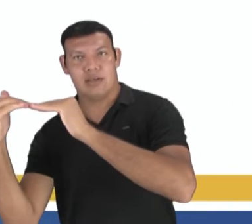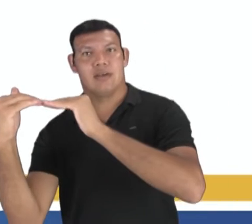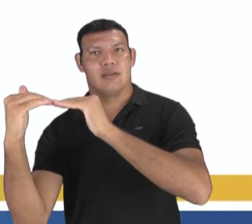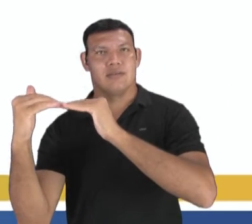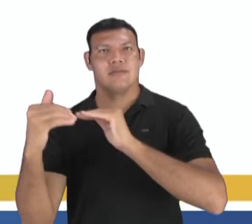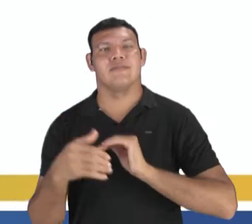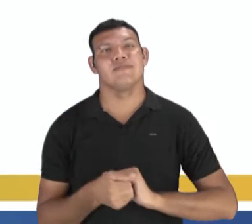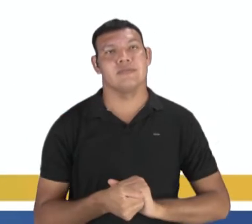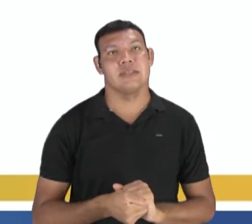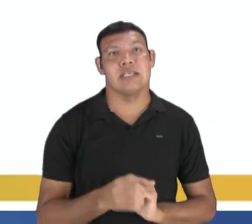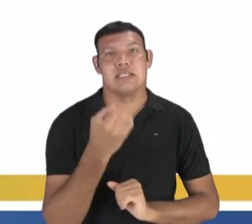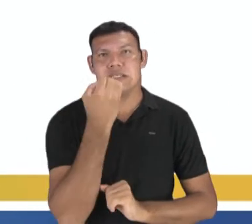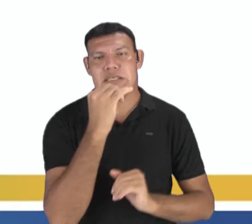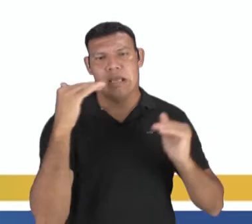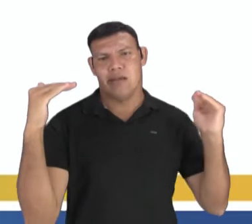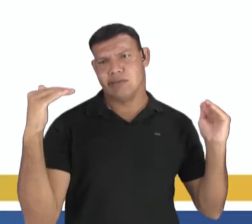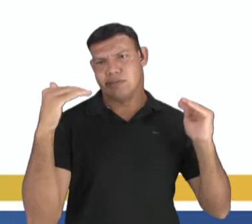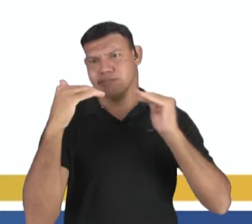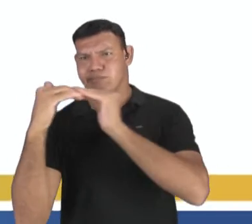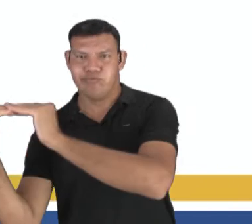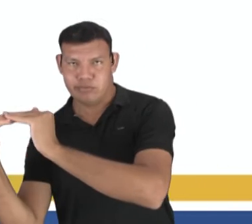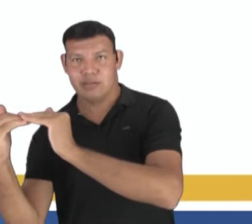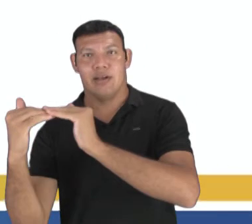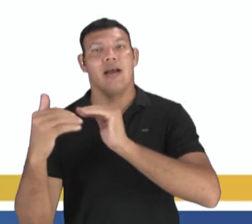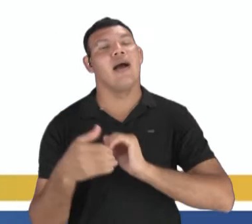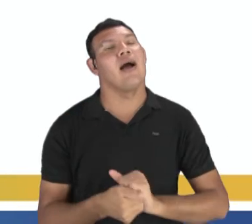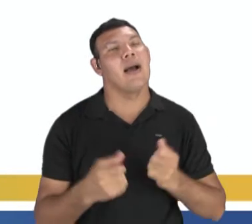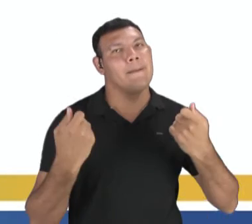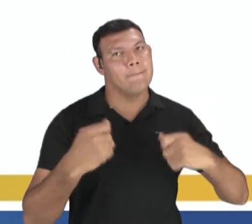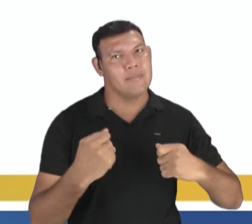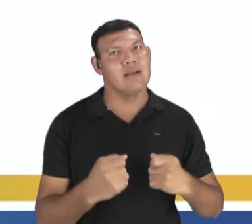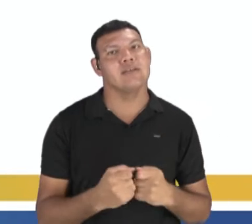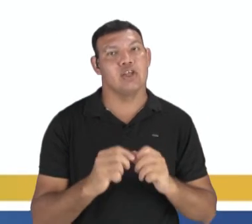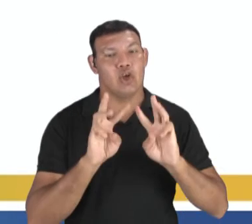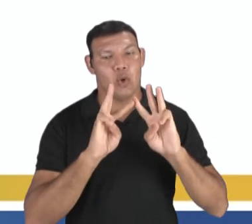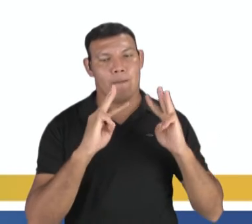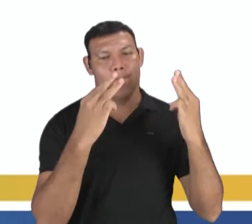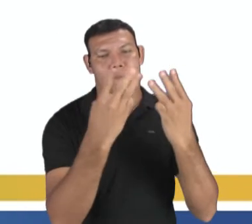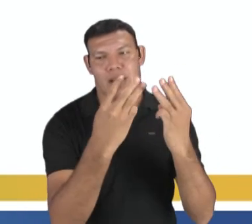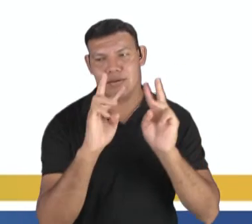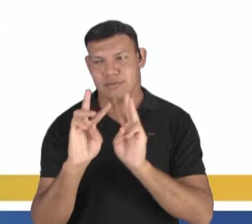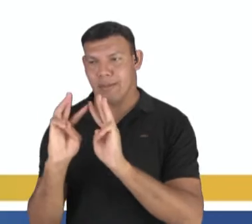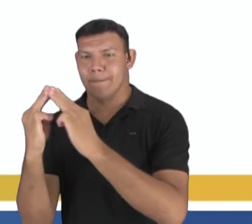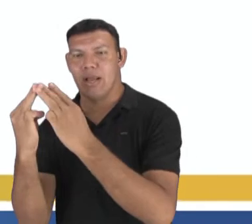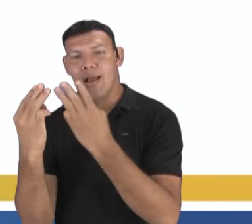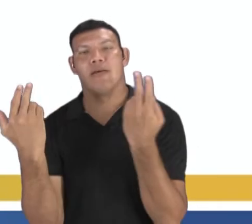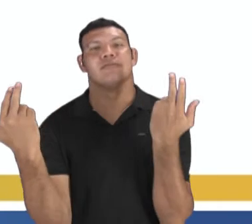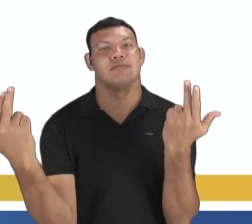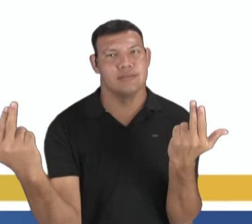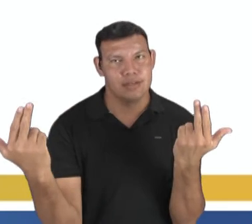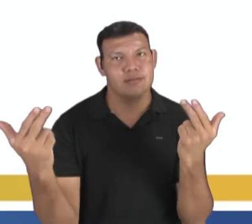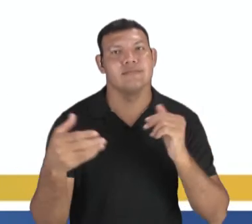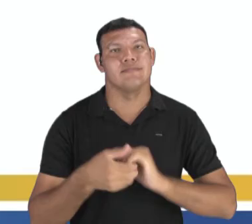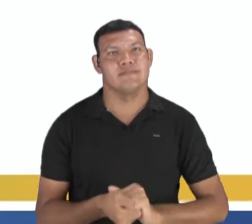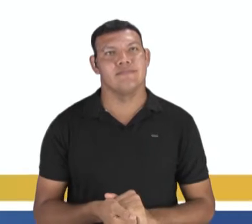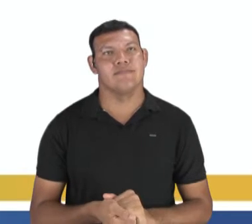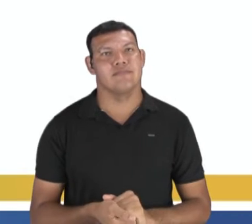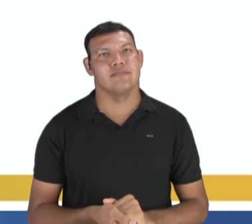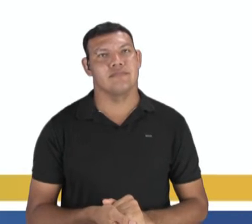Tudo bem? Se eles saem juntos, eu tenho que considerar as duas massas. Então aqui, pessoal, ó, olha